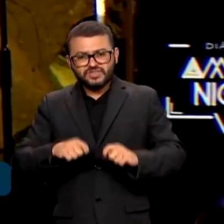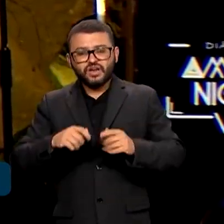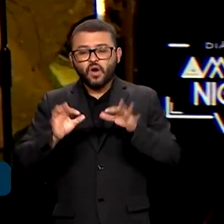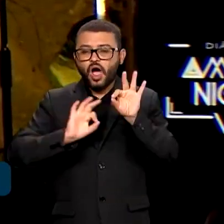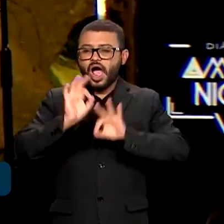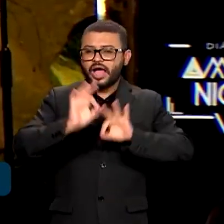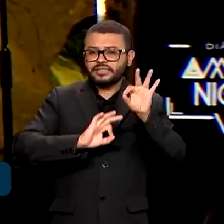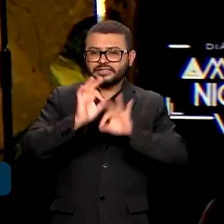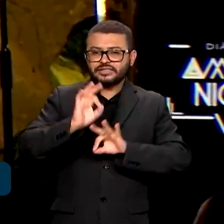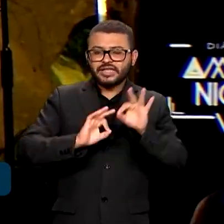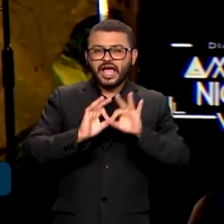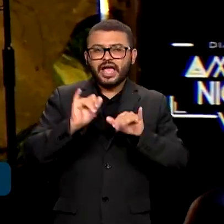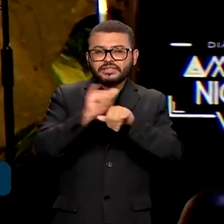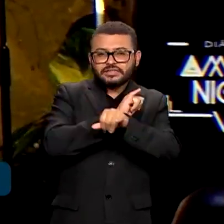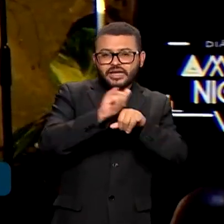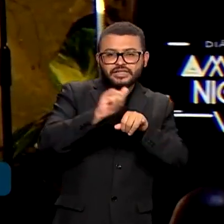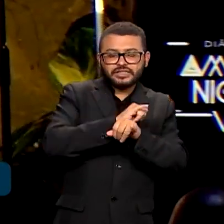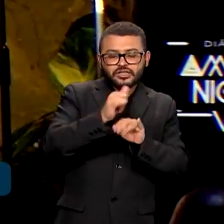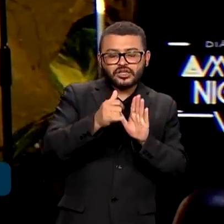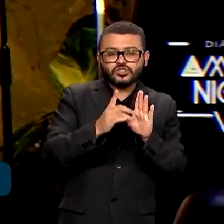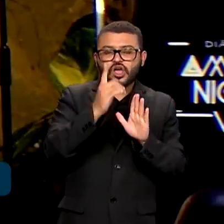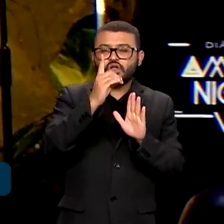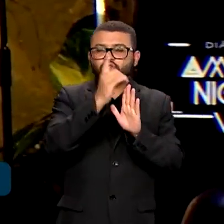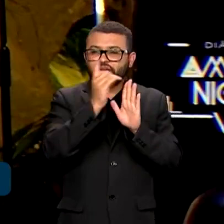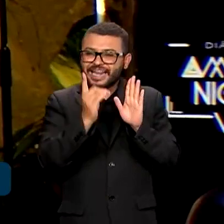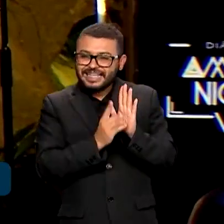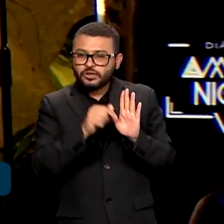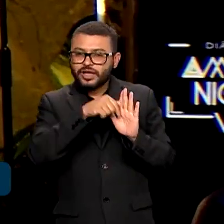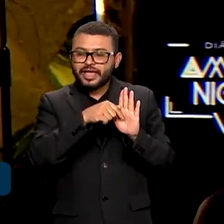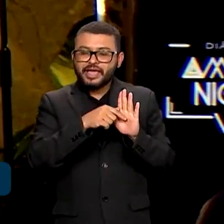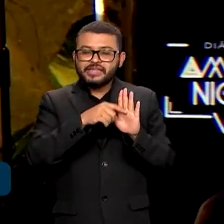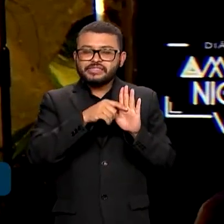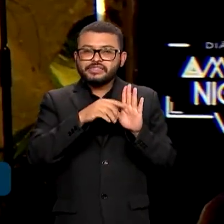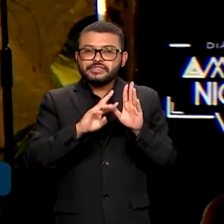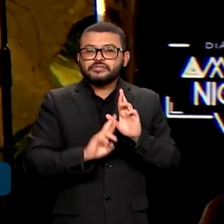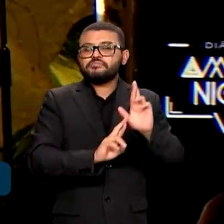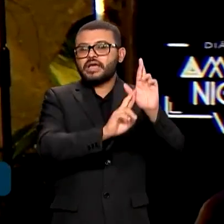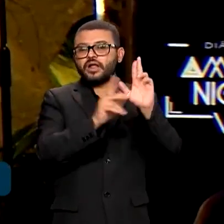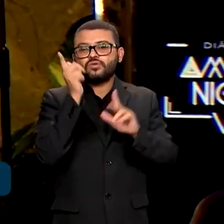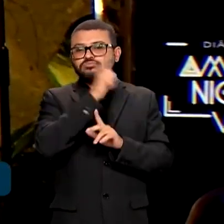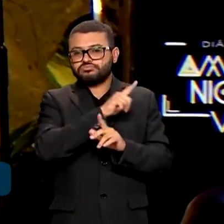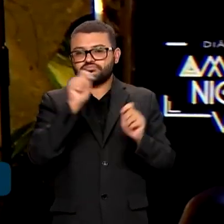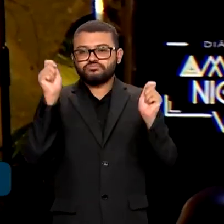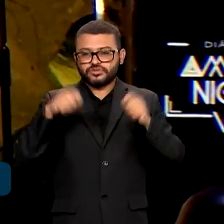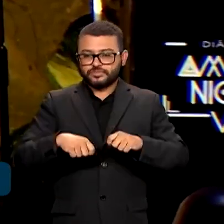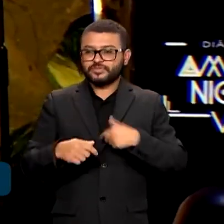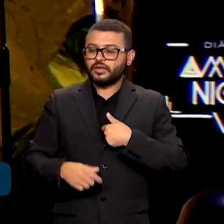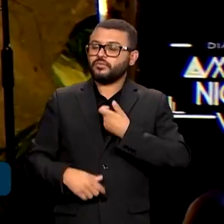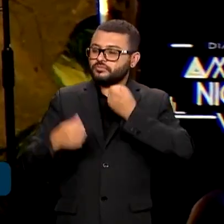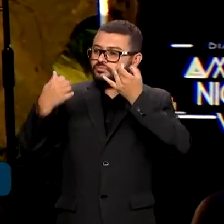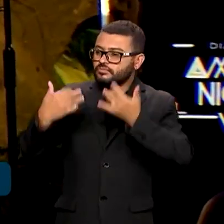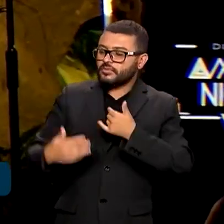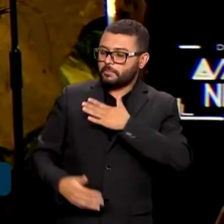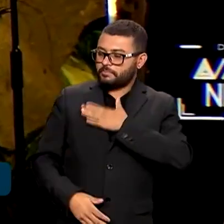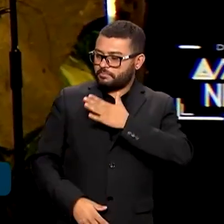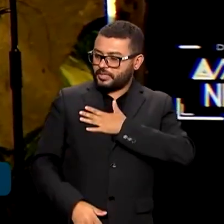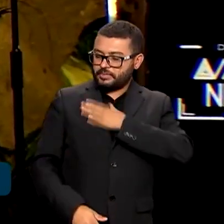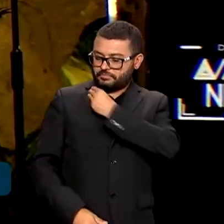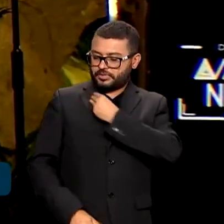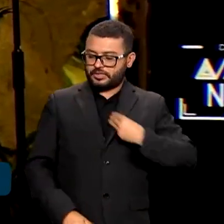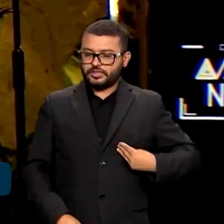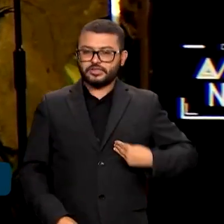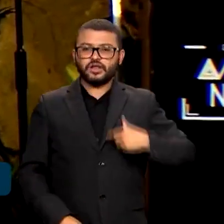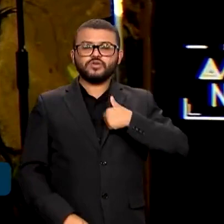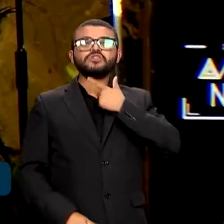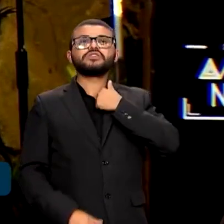daqui com uma declaração que vai nos trazer esperança. Eu posso dizer aquilo que é a minha esperança, que